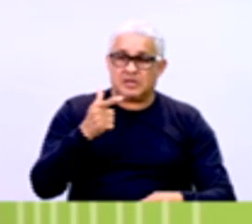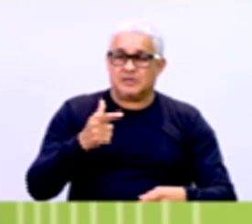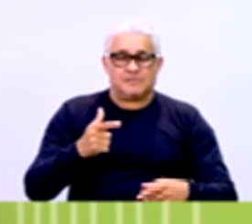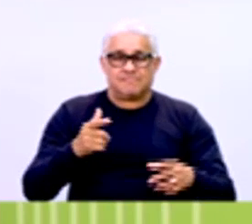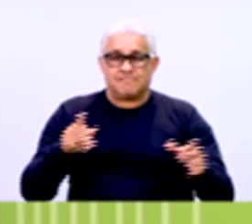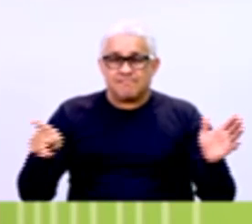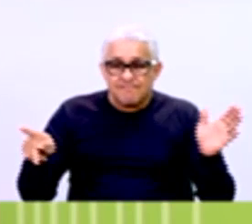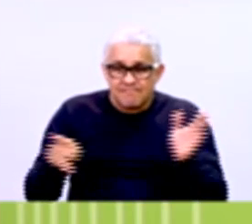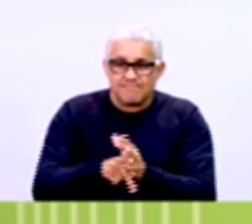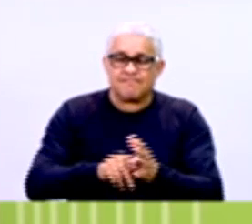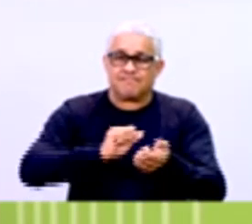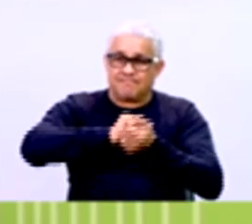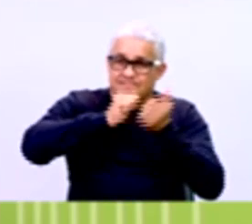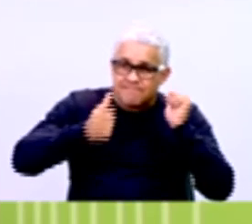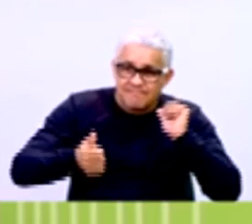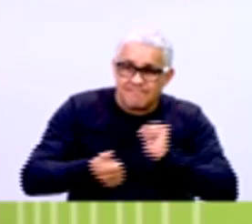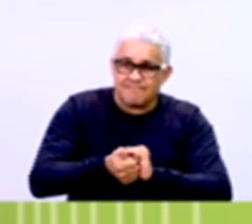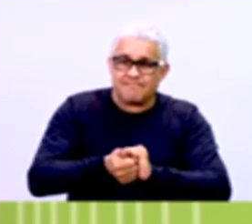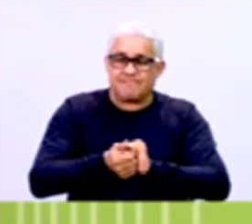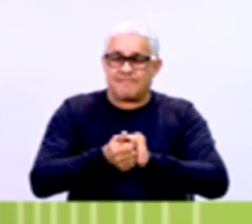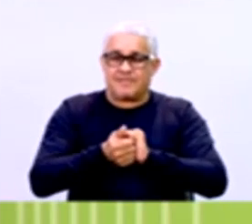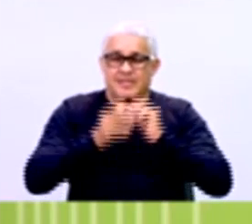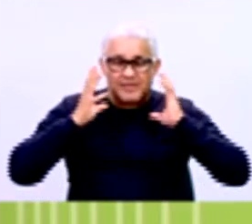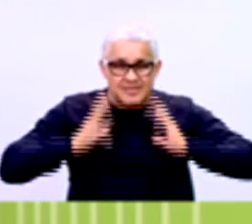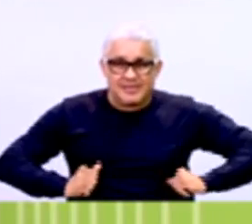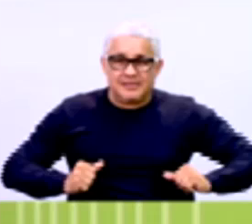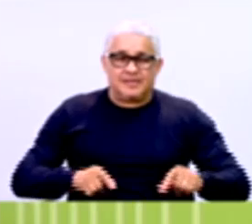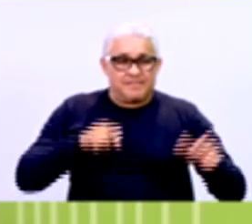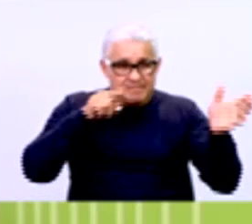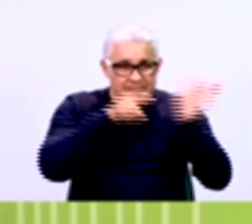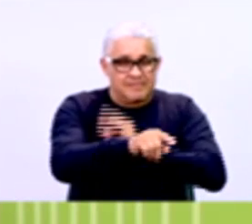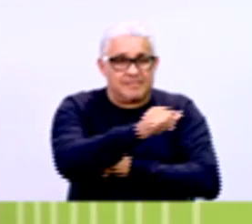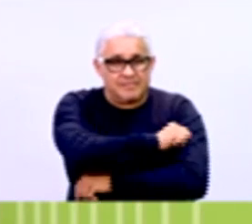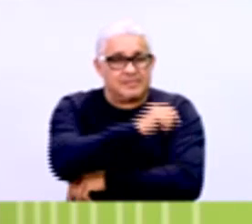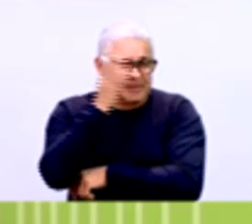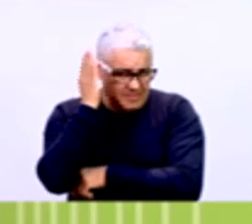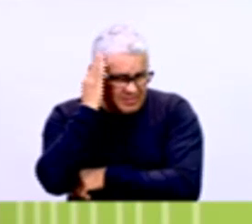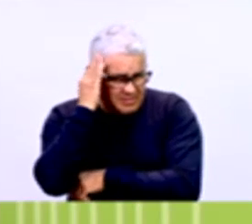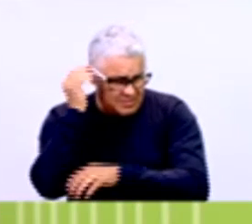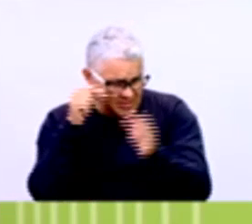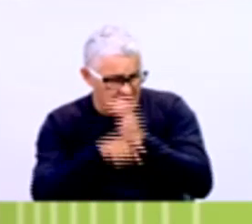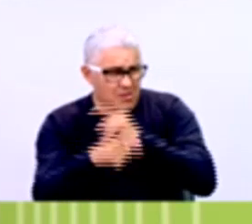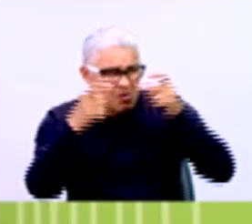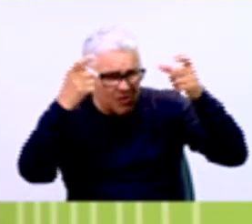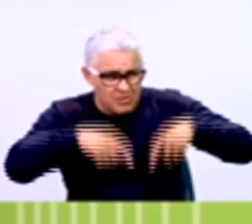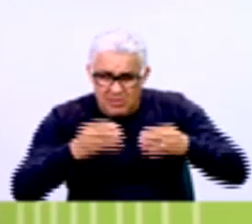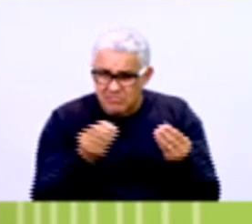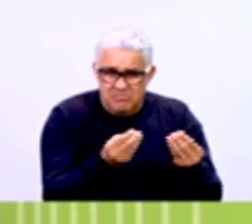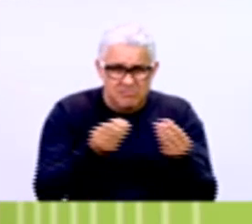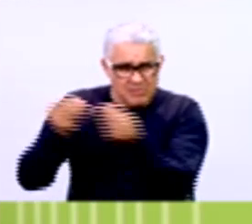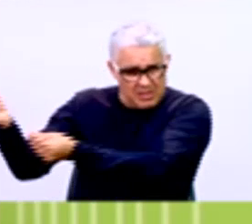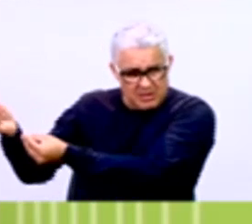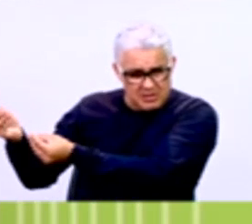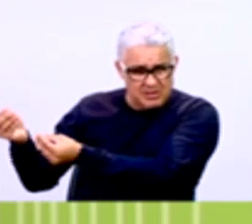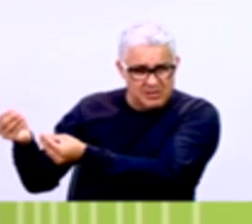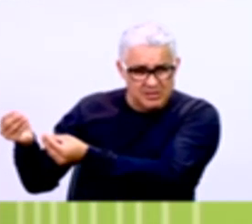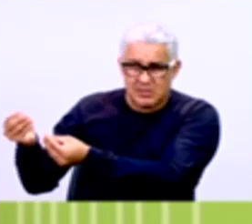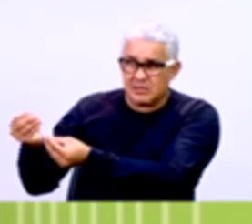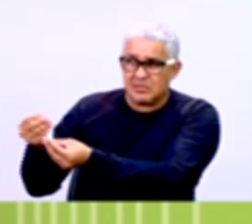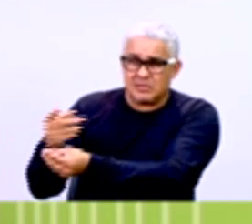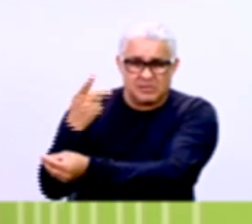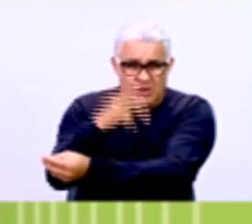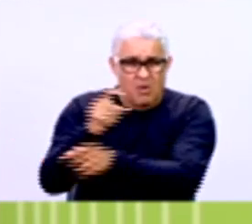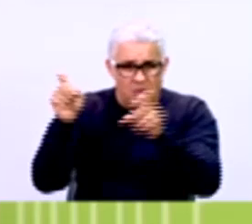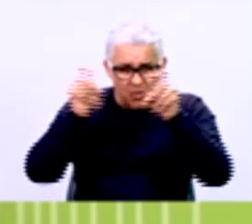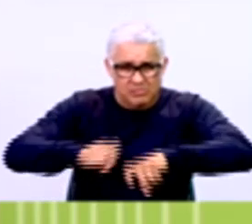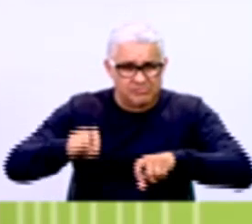material, né? Muitas vezes a gente pergunta para os alunos e tudo, você sabe onde entregar o seu computador que você